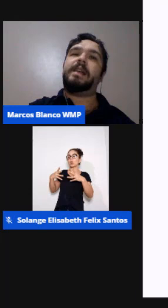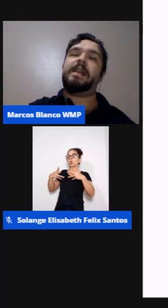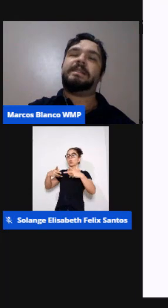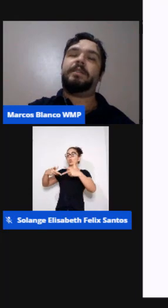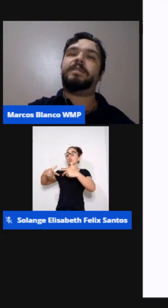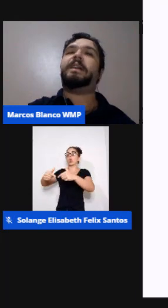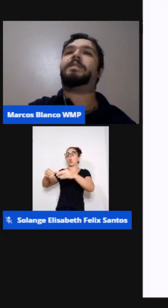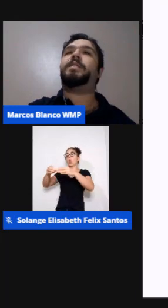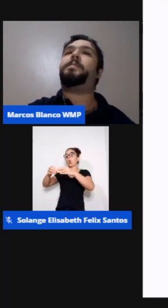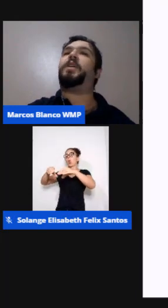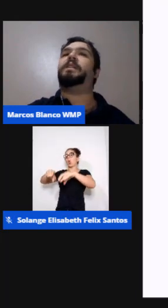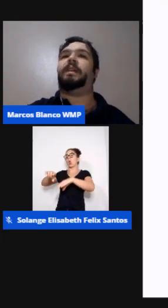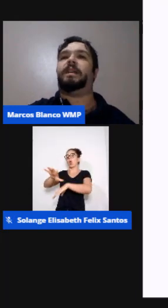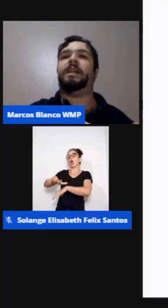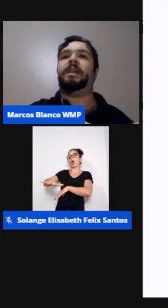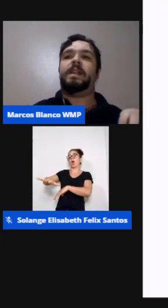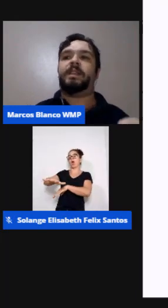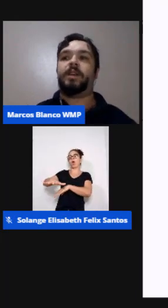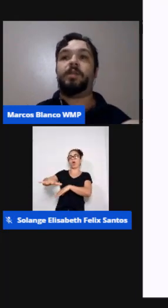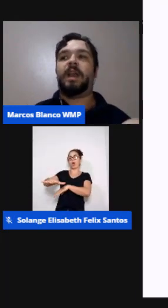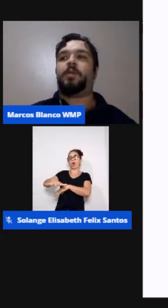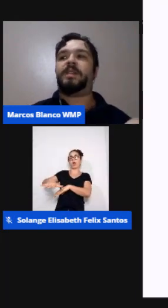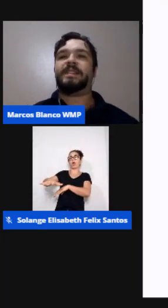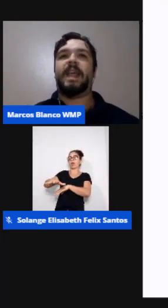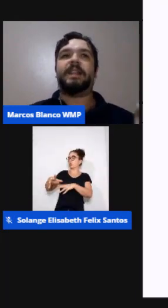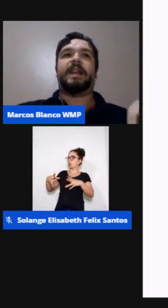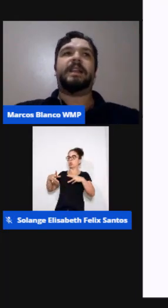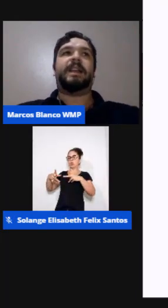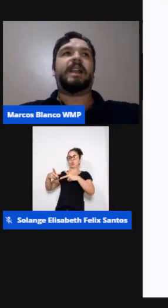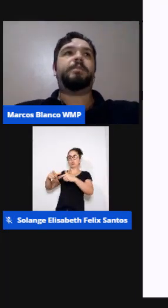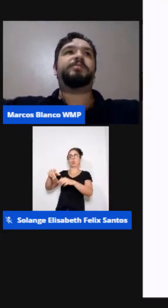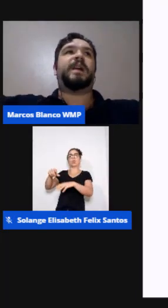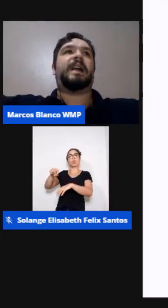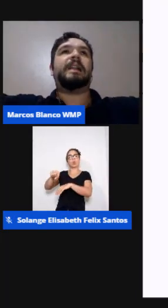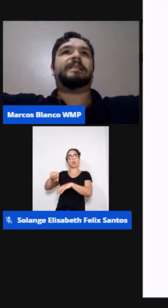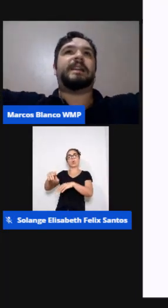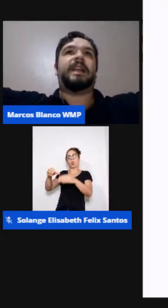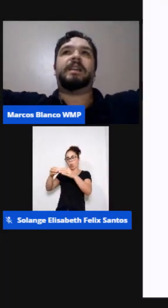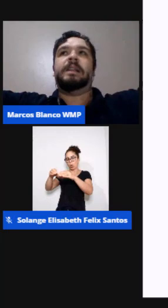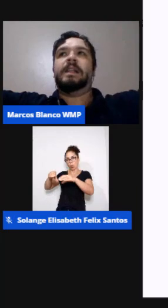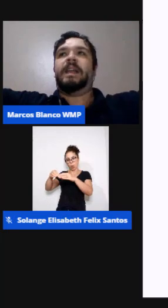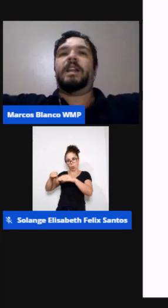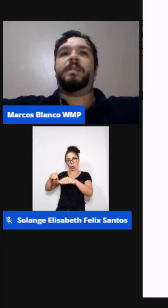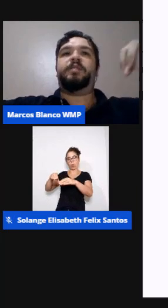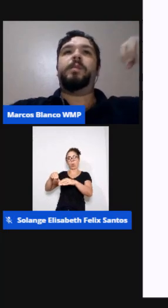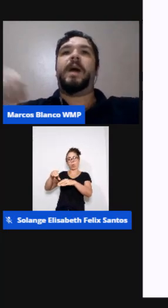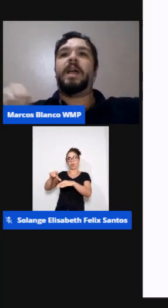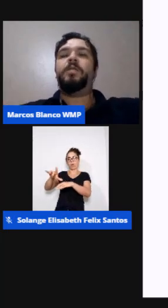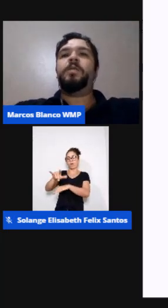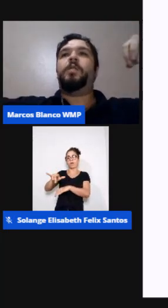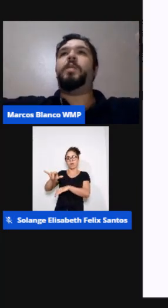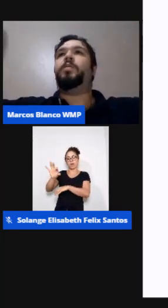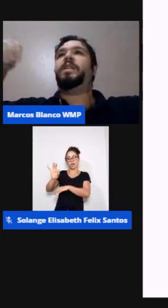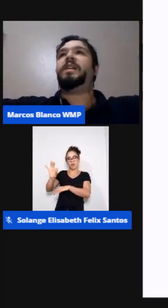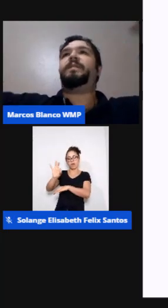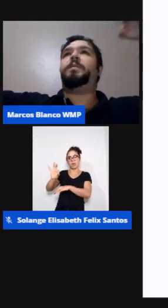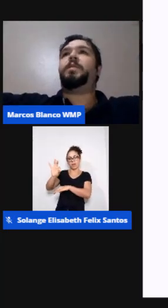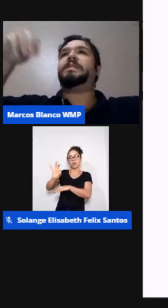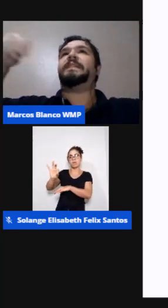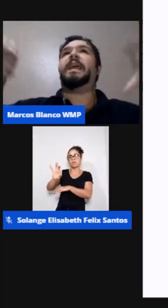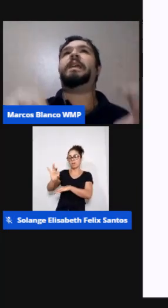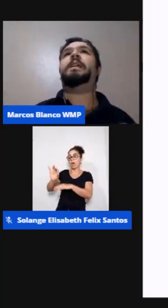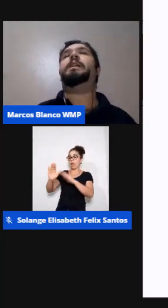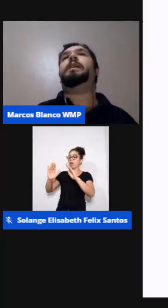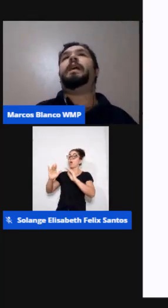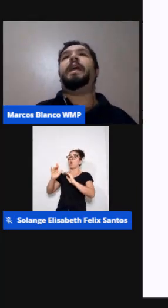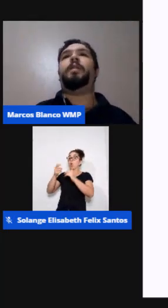aconteceria? Você encontraria toda a prole dela ali. Então, ela consegue estar ali naquela mesma casa, naquele mesmo bairro, uma única